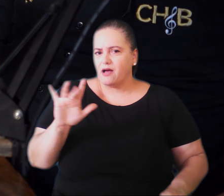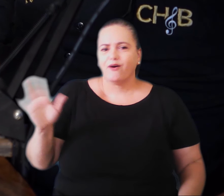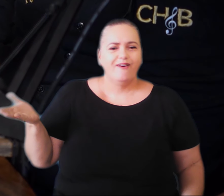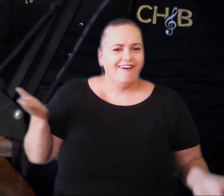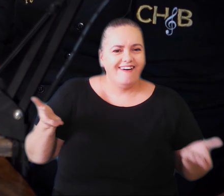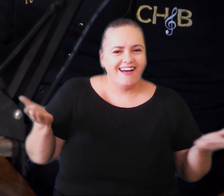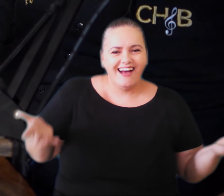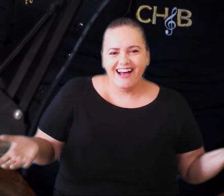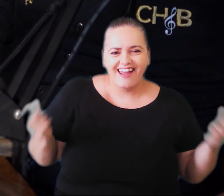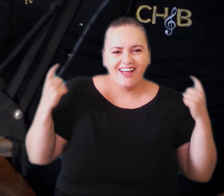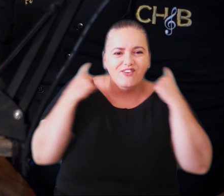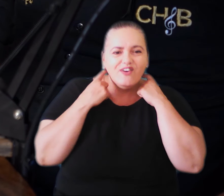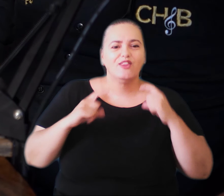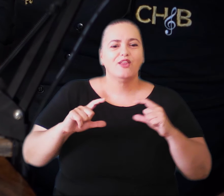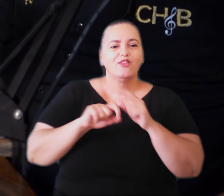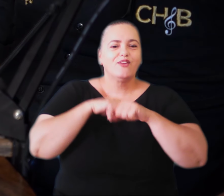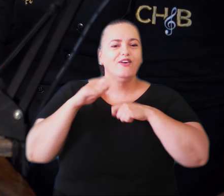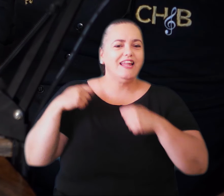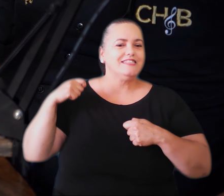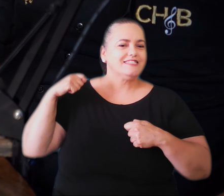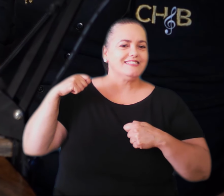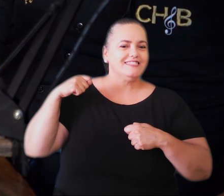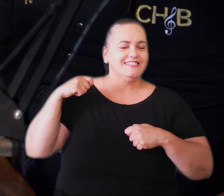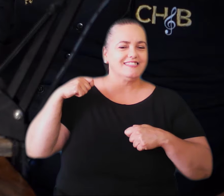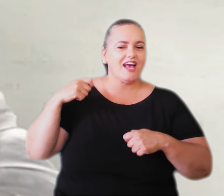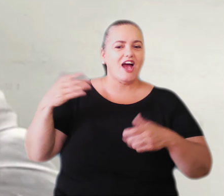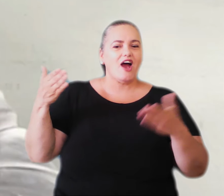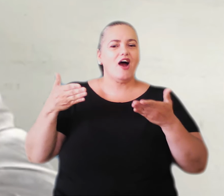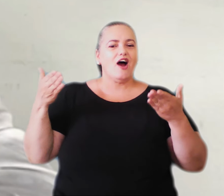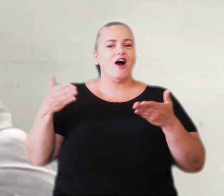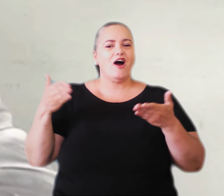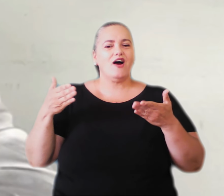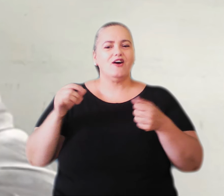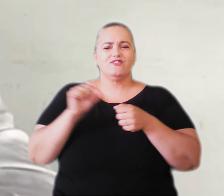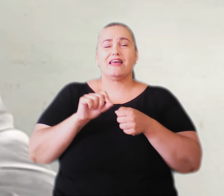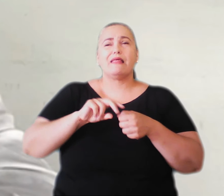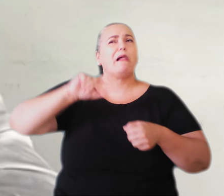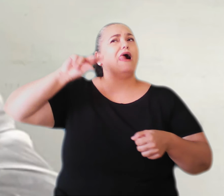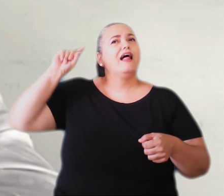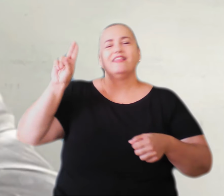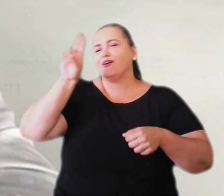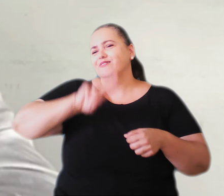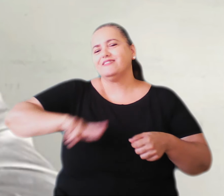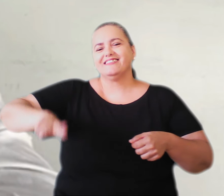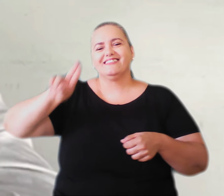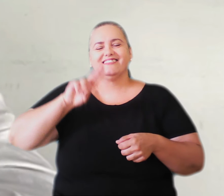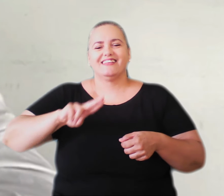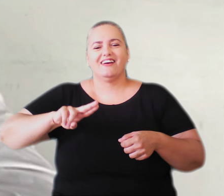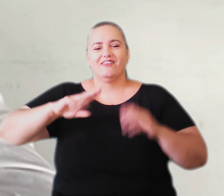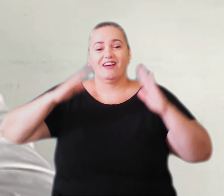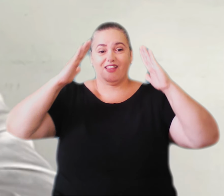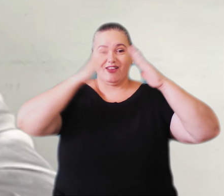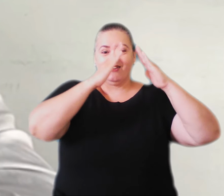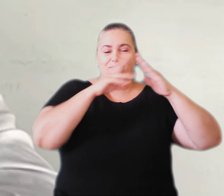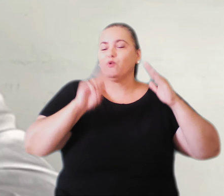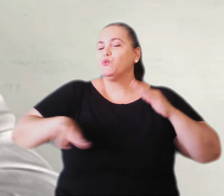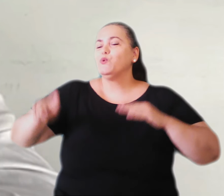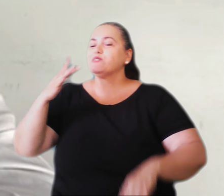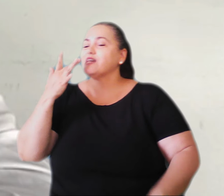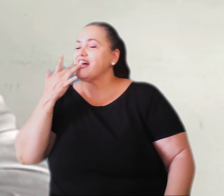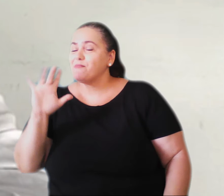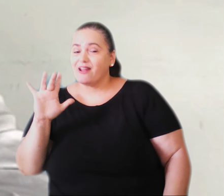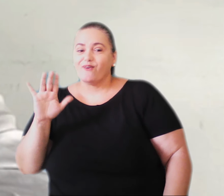com lenço. Pois é. Excepcionalmente botei isso aqui, que fazia horas que eu não usava. Esse é para estar em casa. Sempre eu uso lenço branco, mas hoje eu digo,